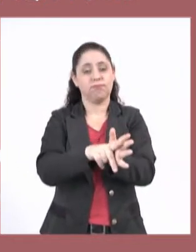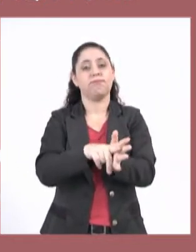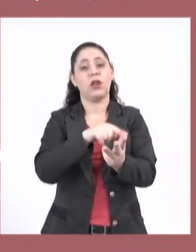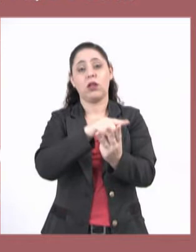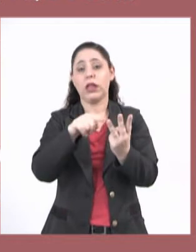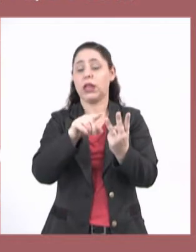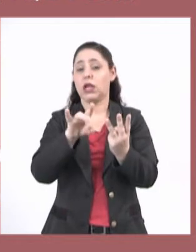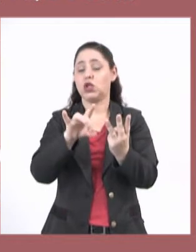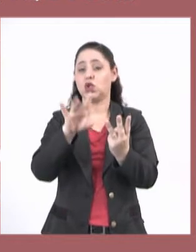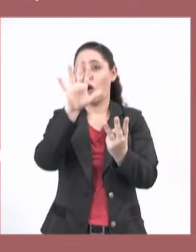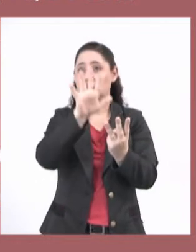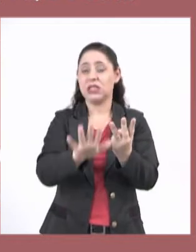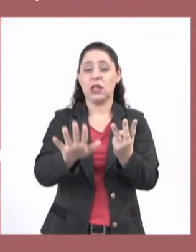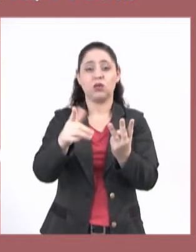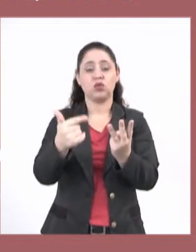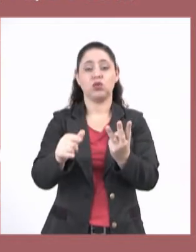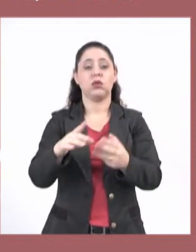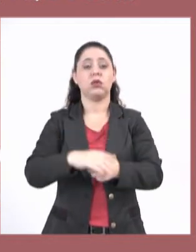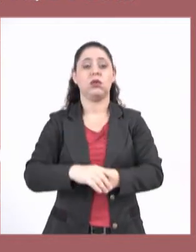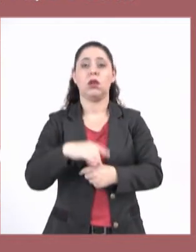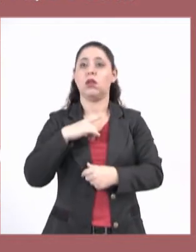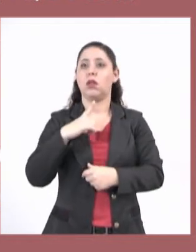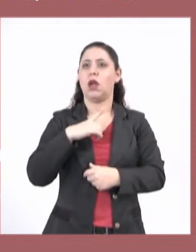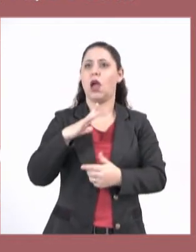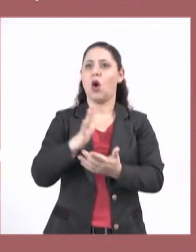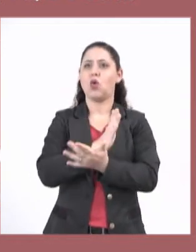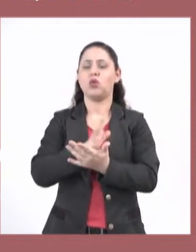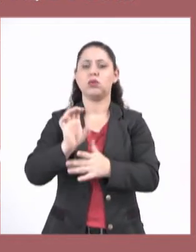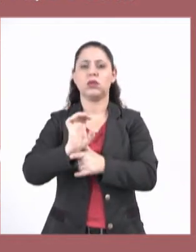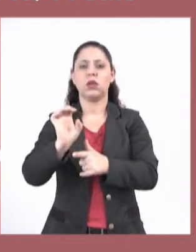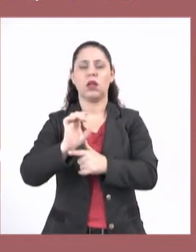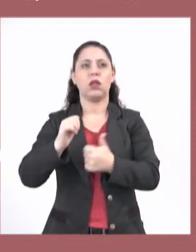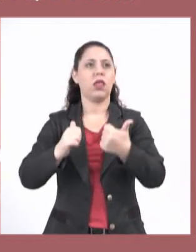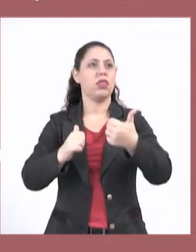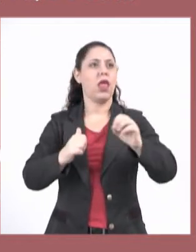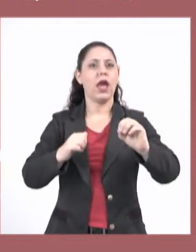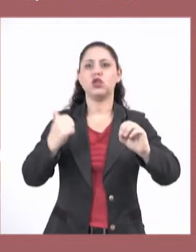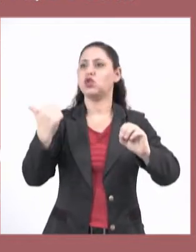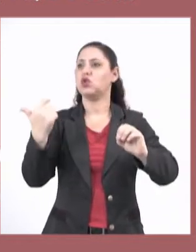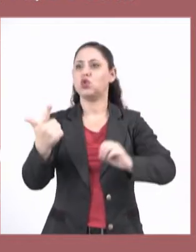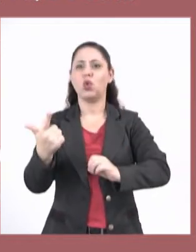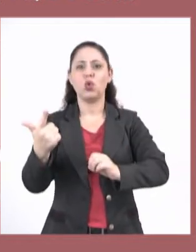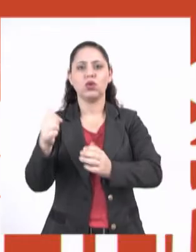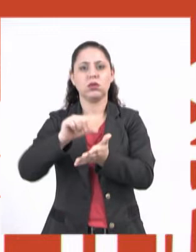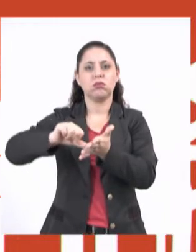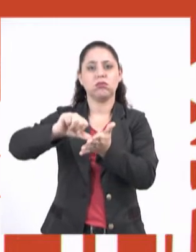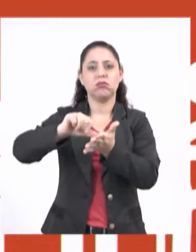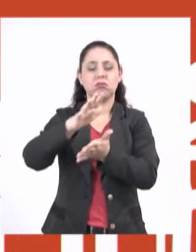tendo capitais aí que tem 10, 12 equipamentos desses instalados no seu território.